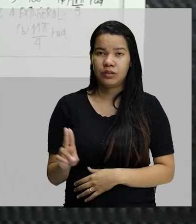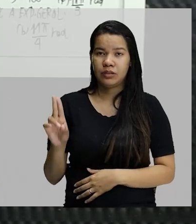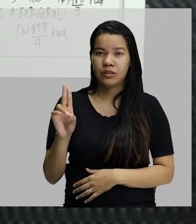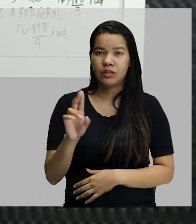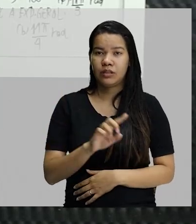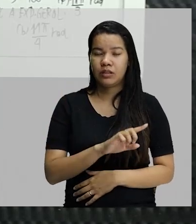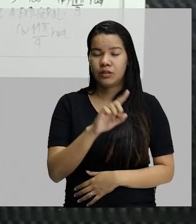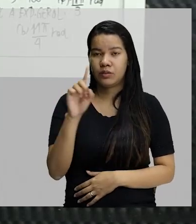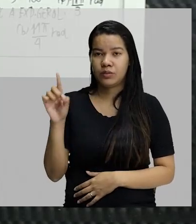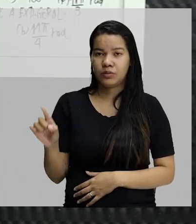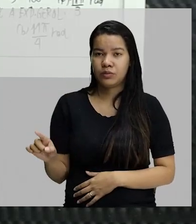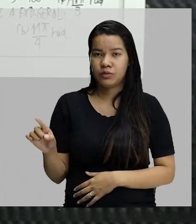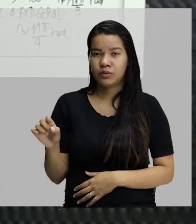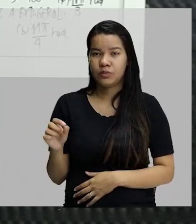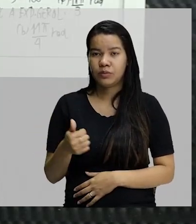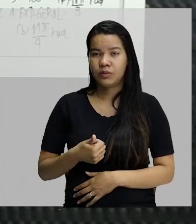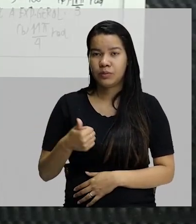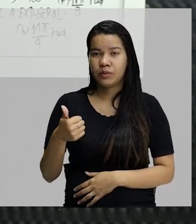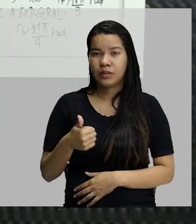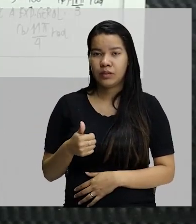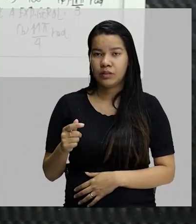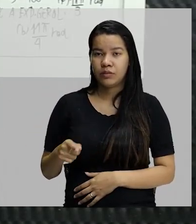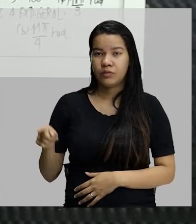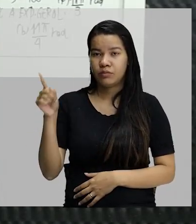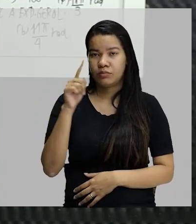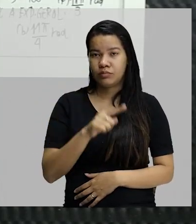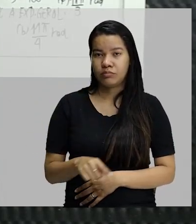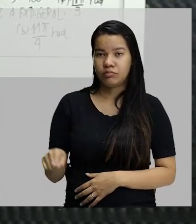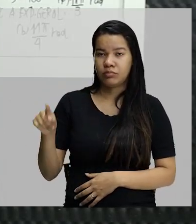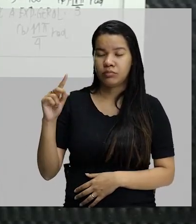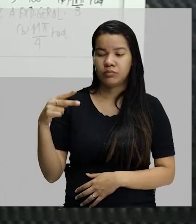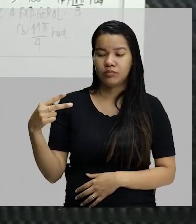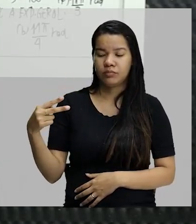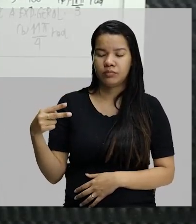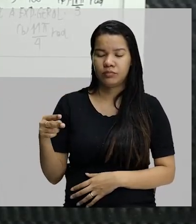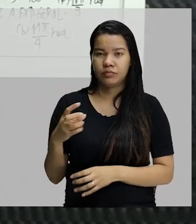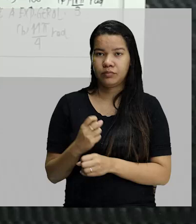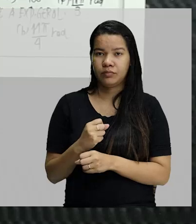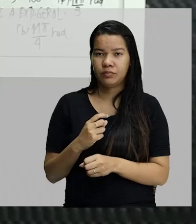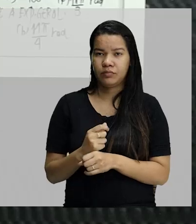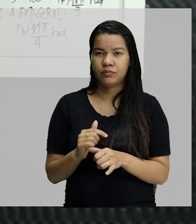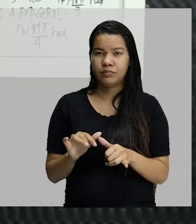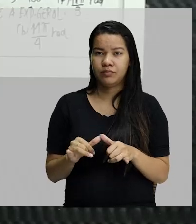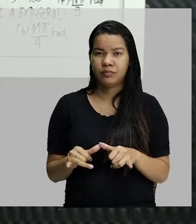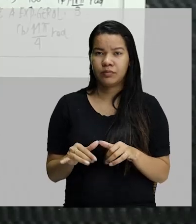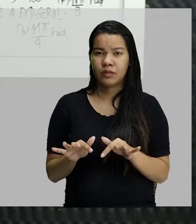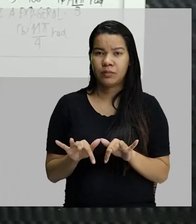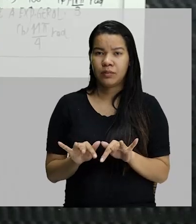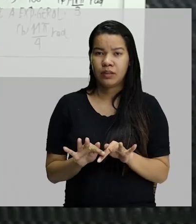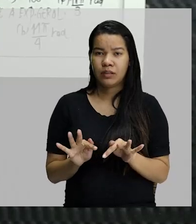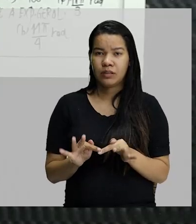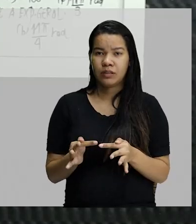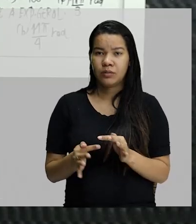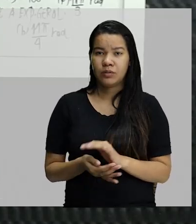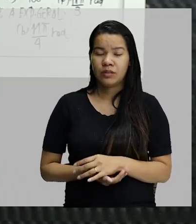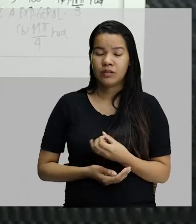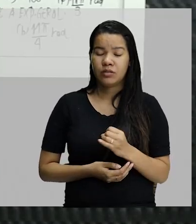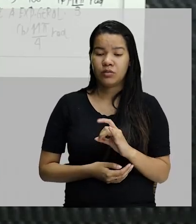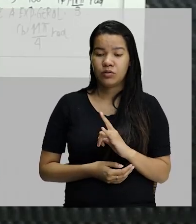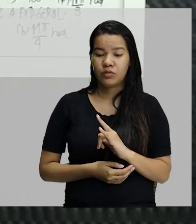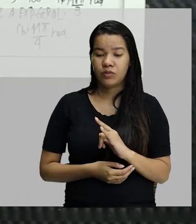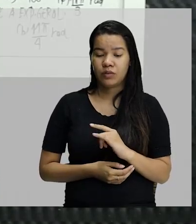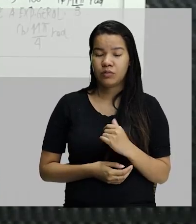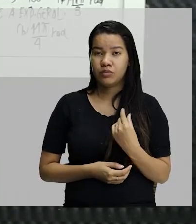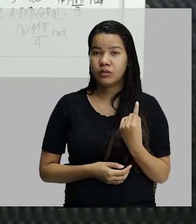de primeira volta positivo, porque o cálculo fica mais simples. Tá? Caso eu tenha um arco que não esteja na